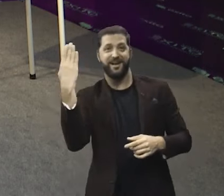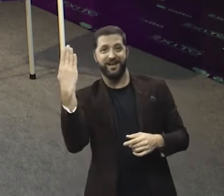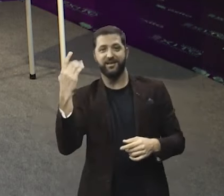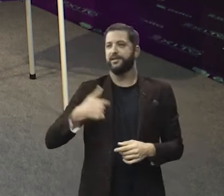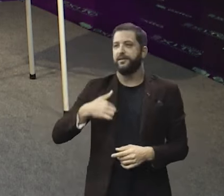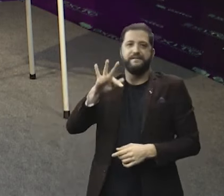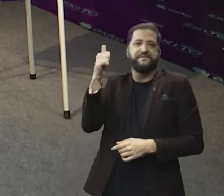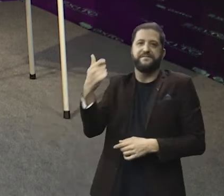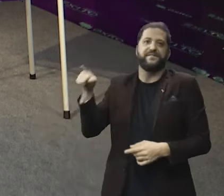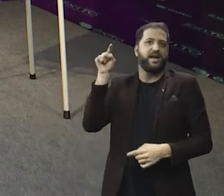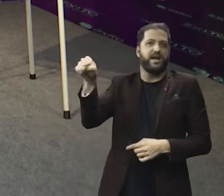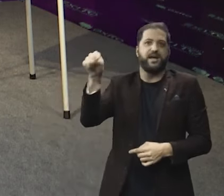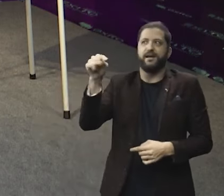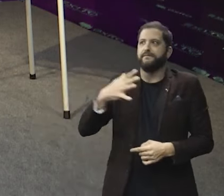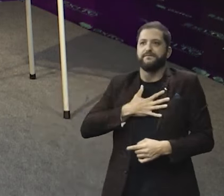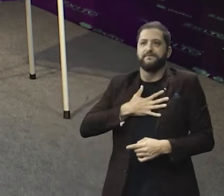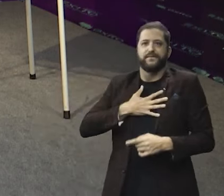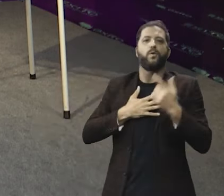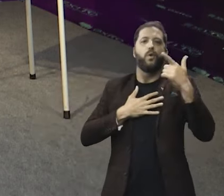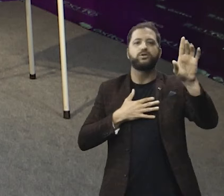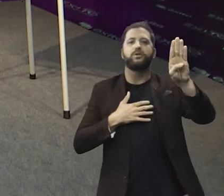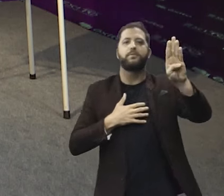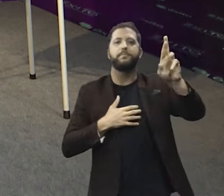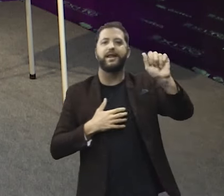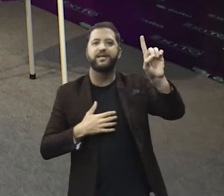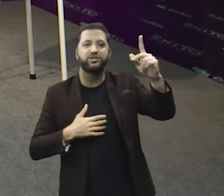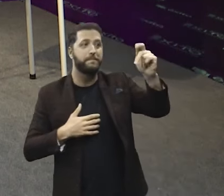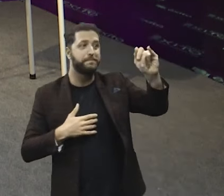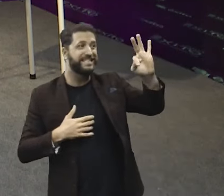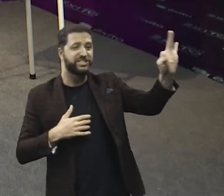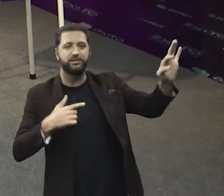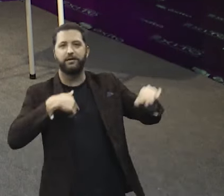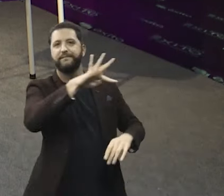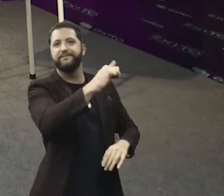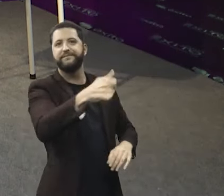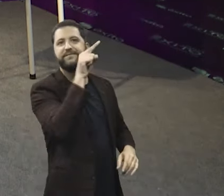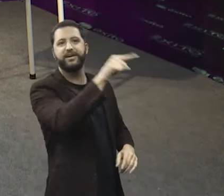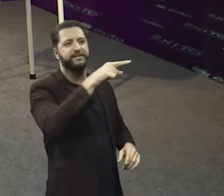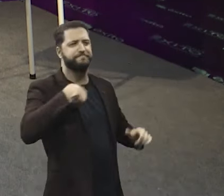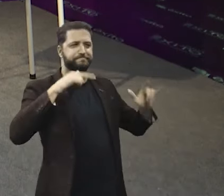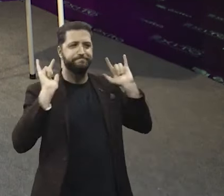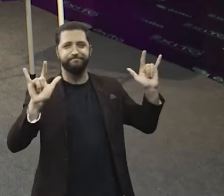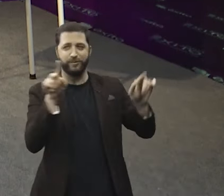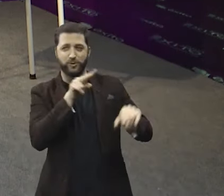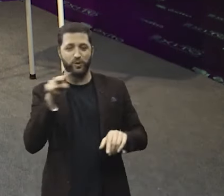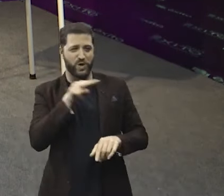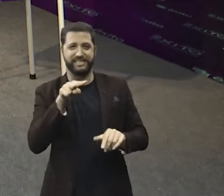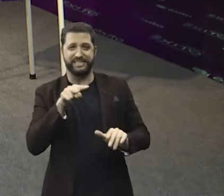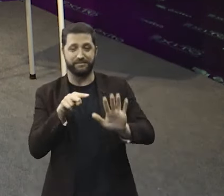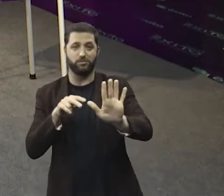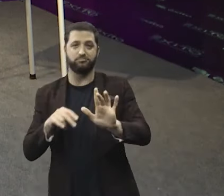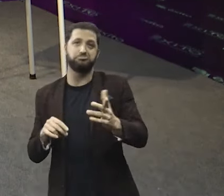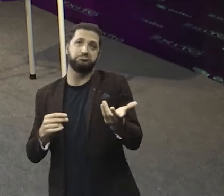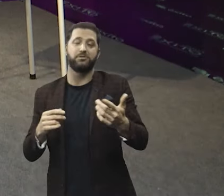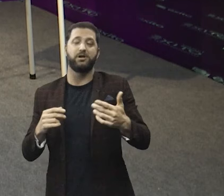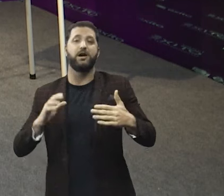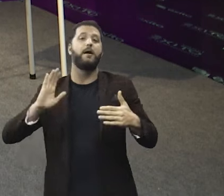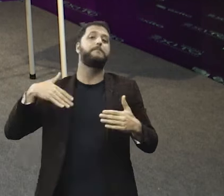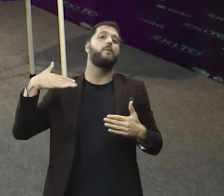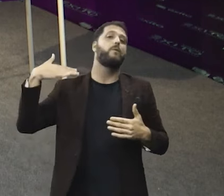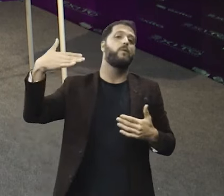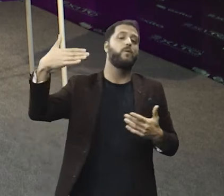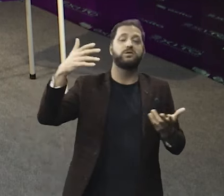bem Gosto também do Brad Pitt muito bem nessa realidade virtual do metaverso você já tem inclusive isso é uma